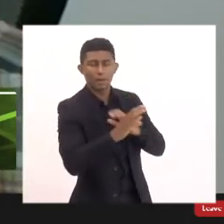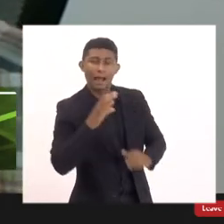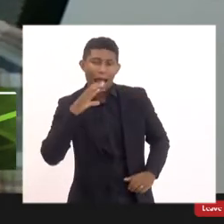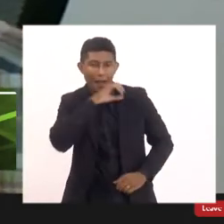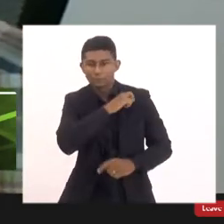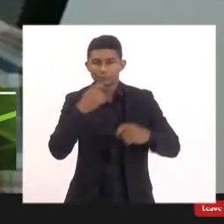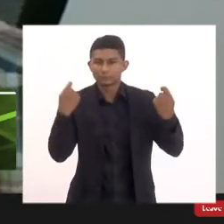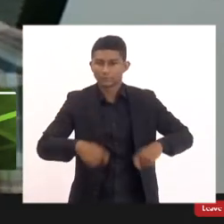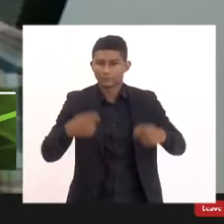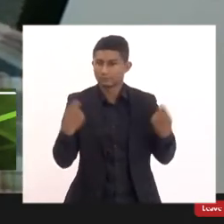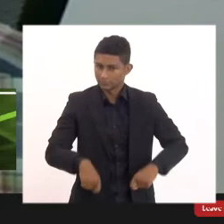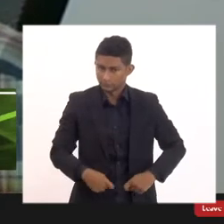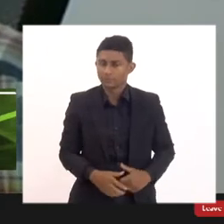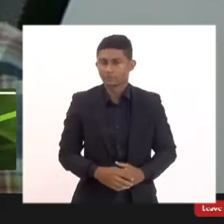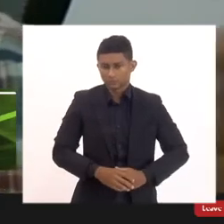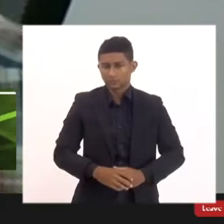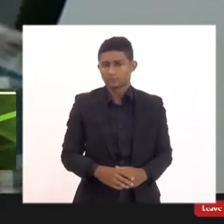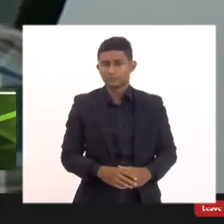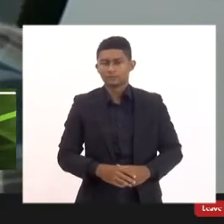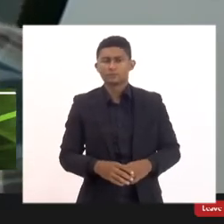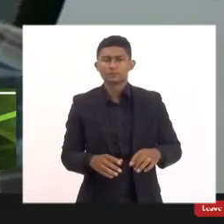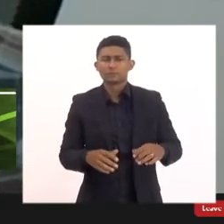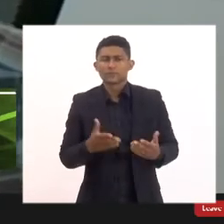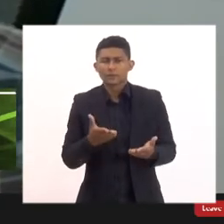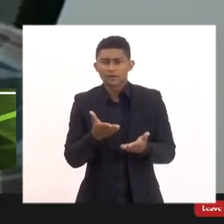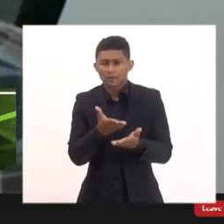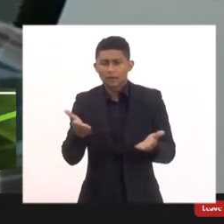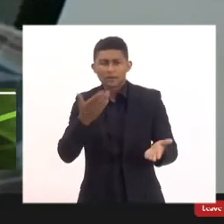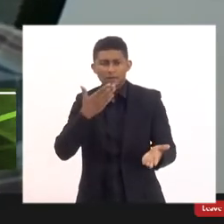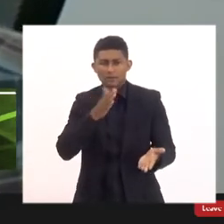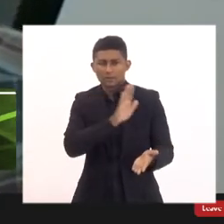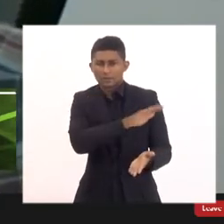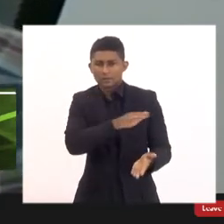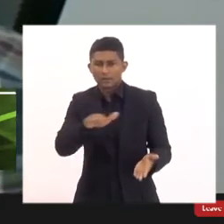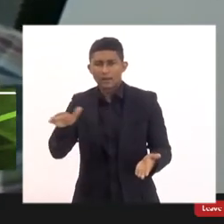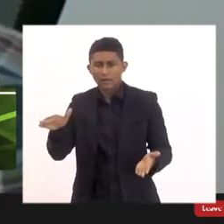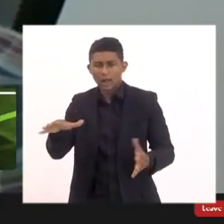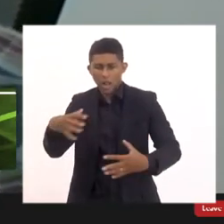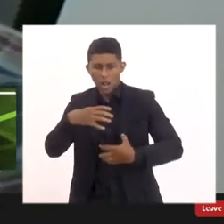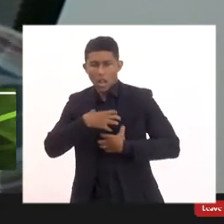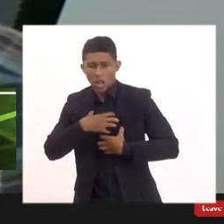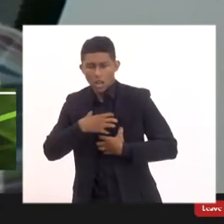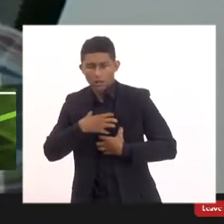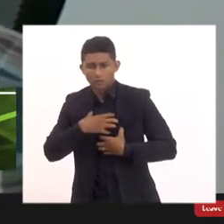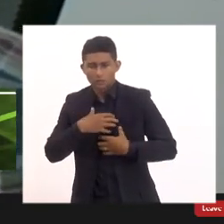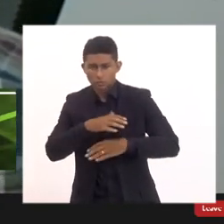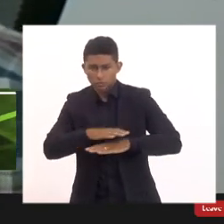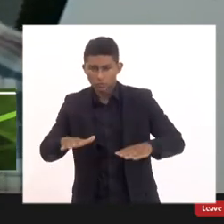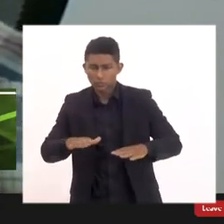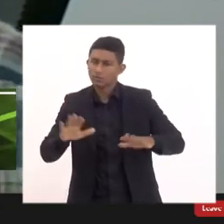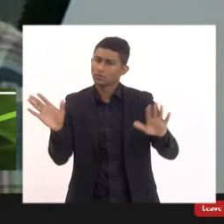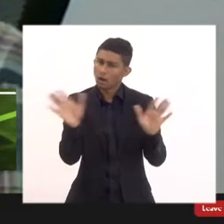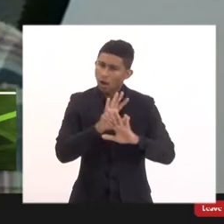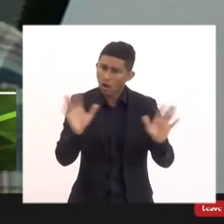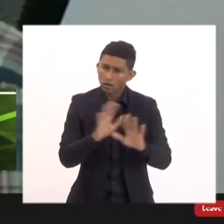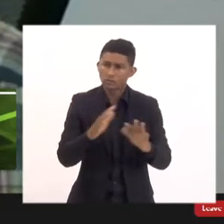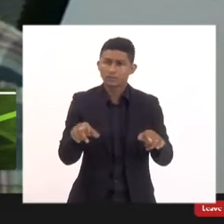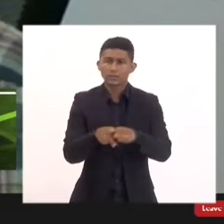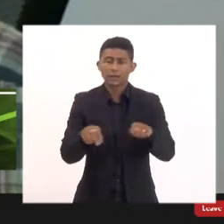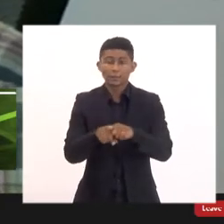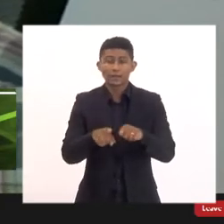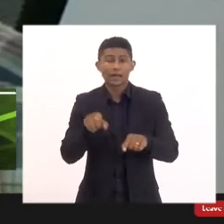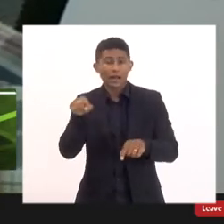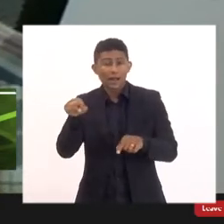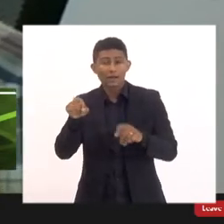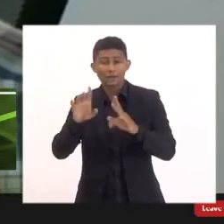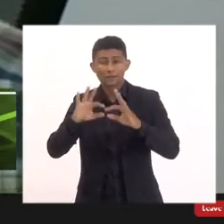E aí eu quero chamar a atenção, não é só o sintomático criança, é o sintomático familiar. Tá? A gente sabe que tem um período